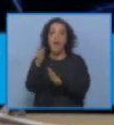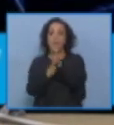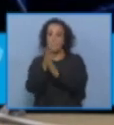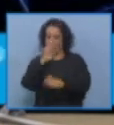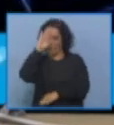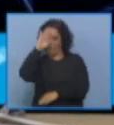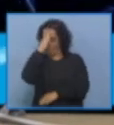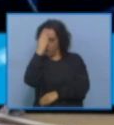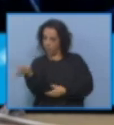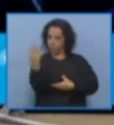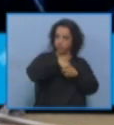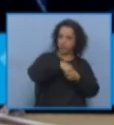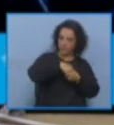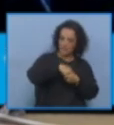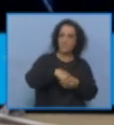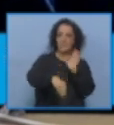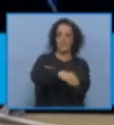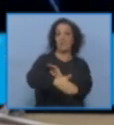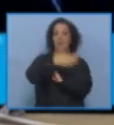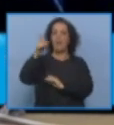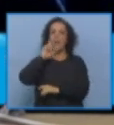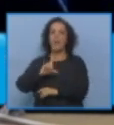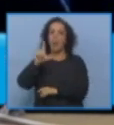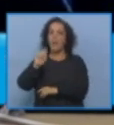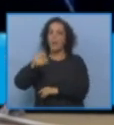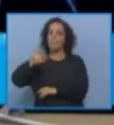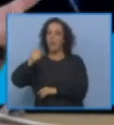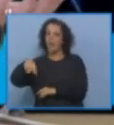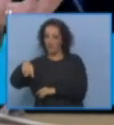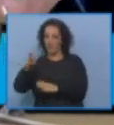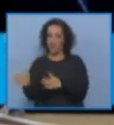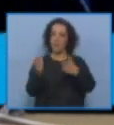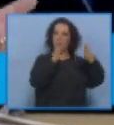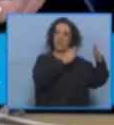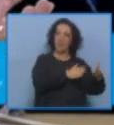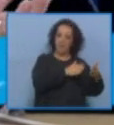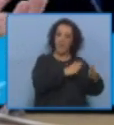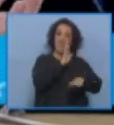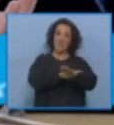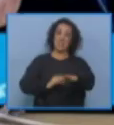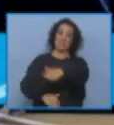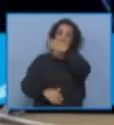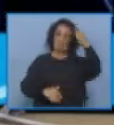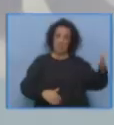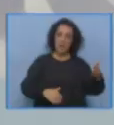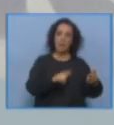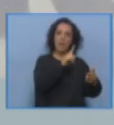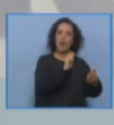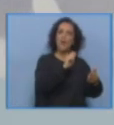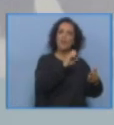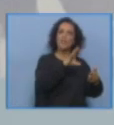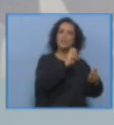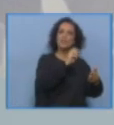na extrema-direita, a senhora Le Pen, por outro lado, o senhor Mélenchon na extrema-esquerda e, digamos,